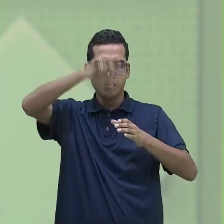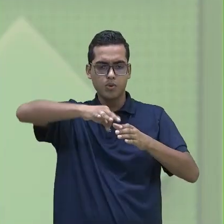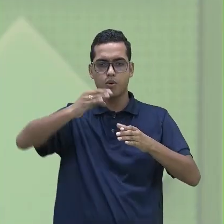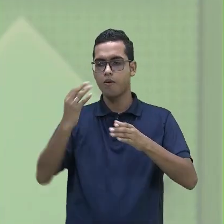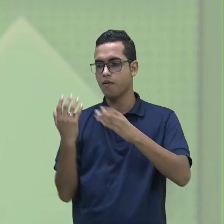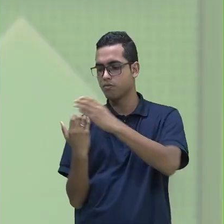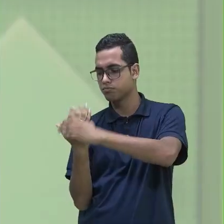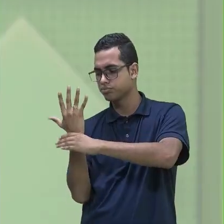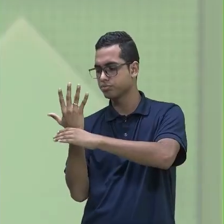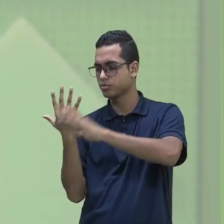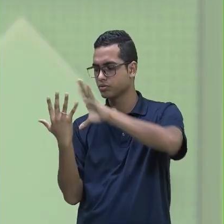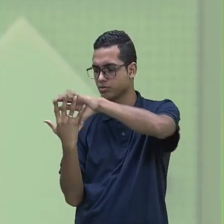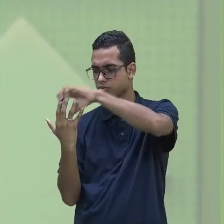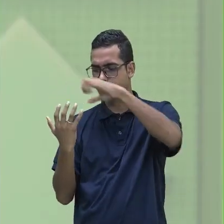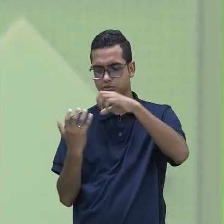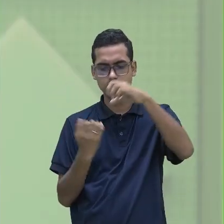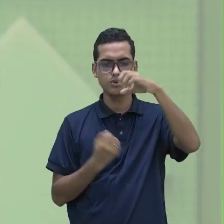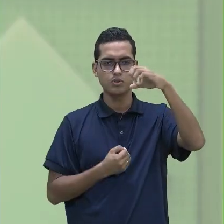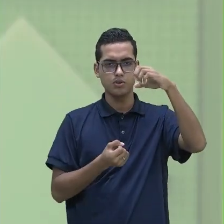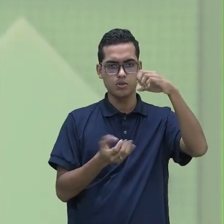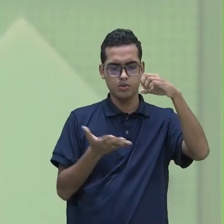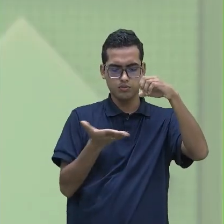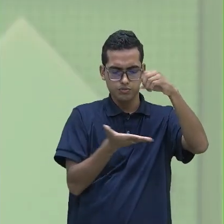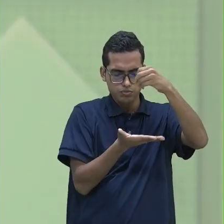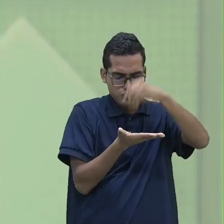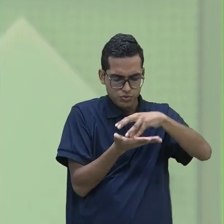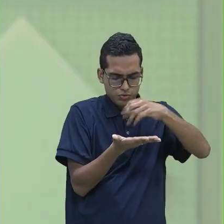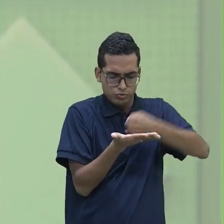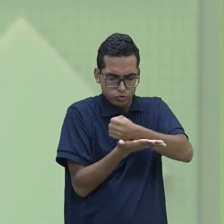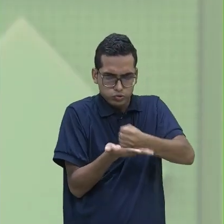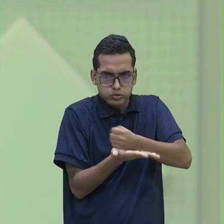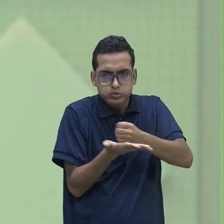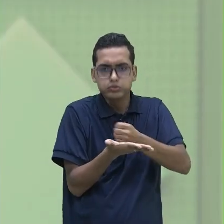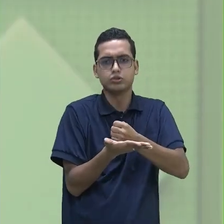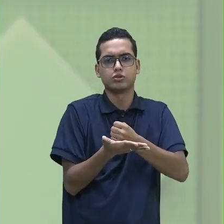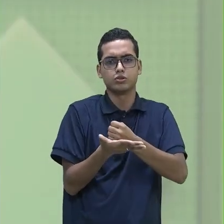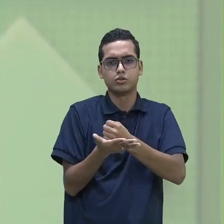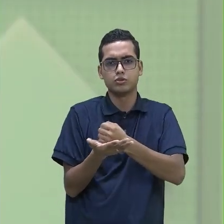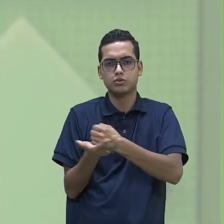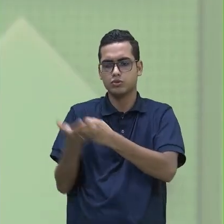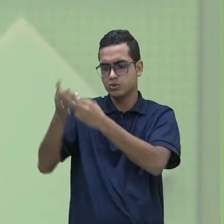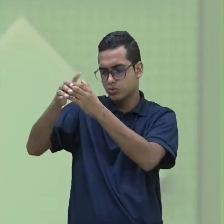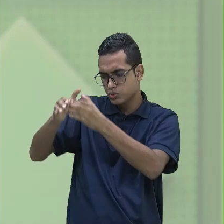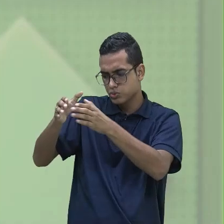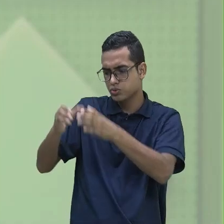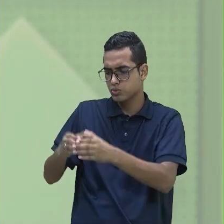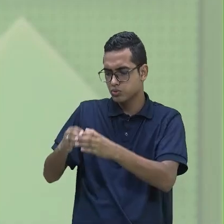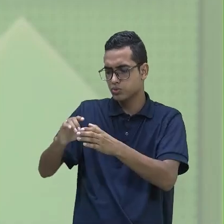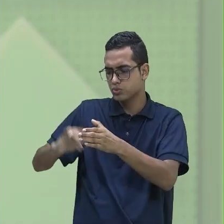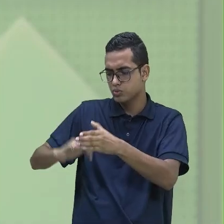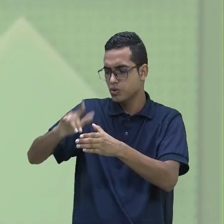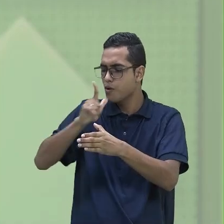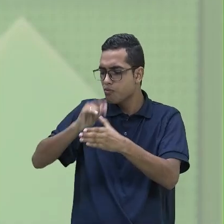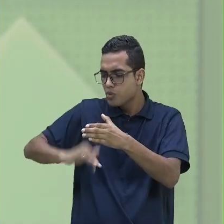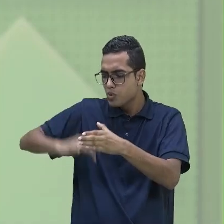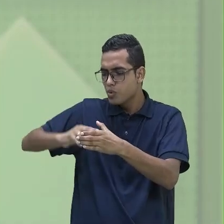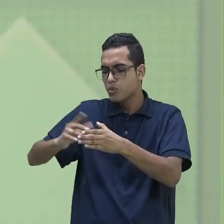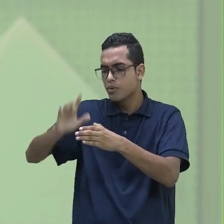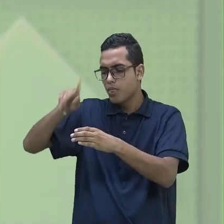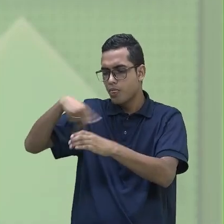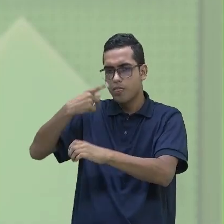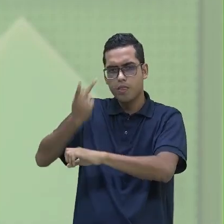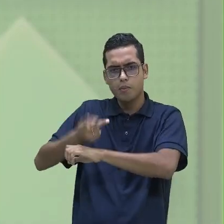né? Quando a família, todo aquele conhecimento familiar sabe exatamente qual é o